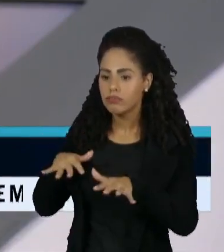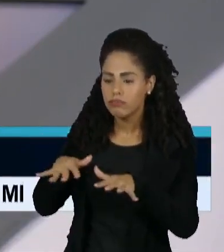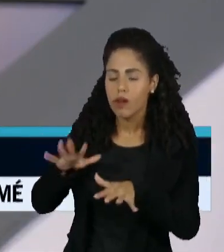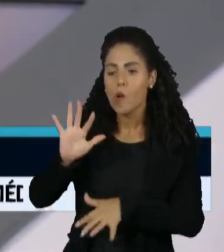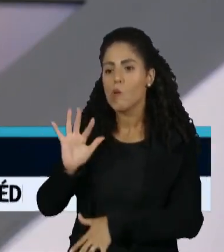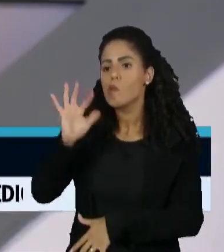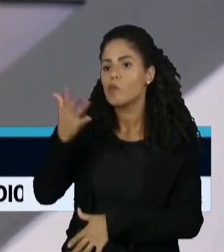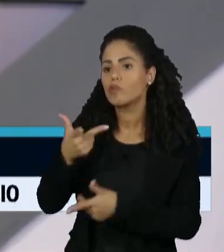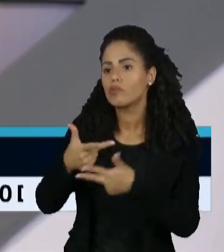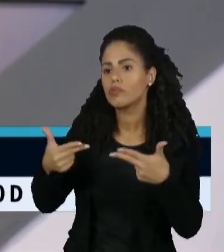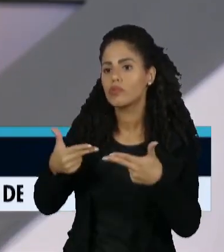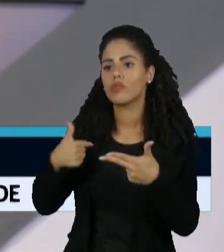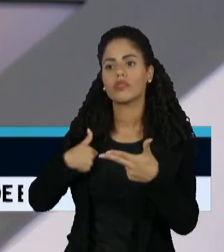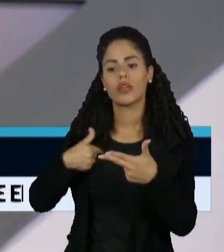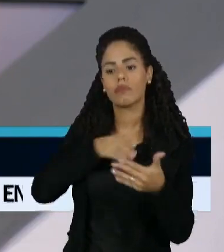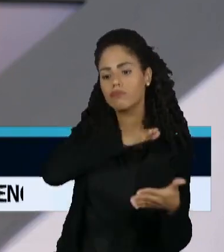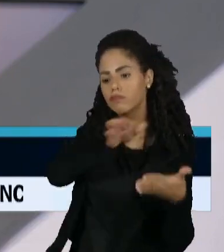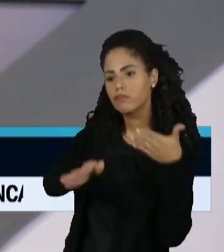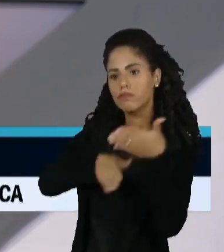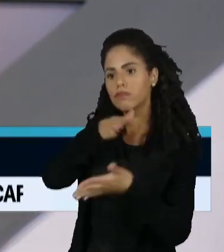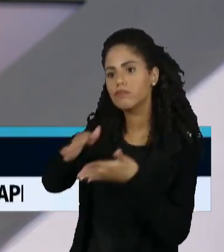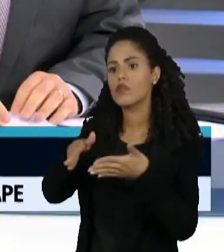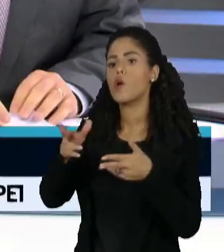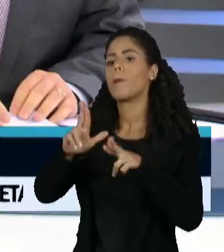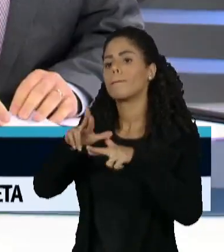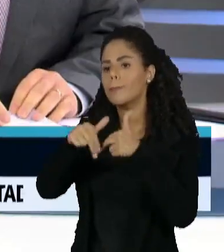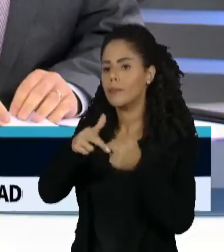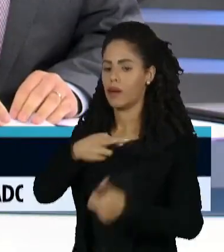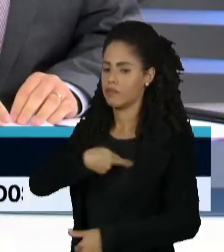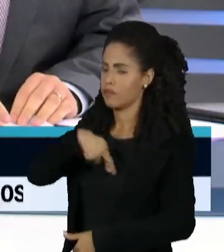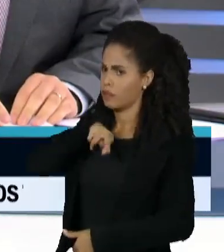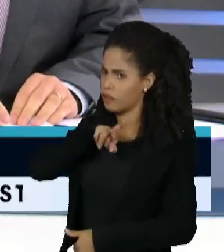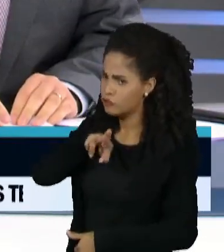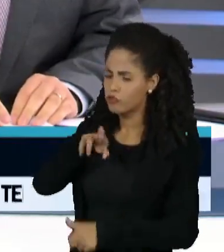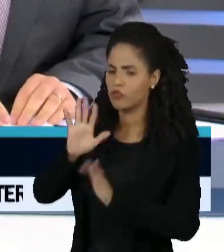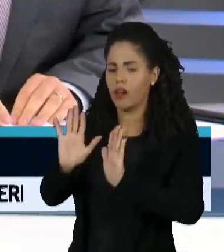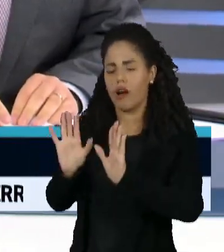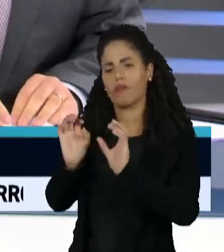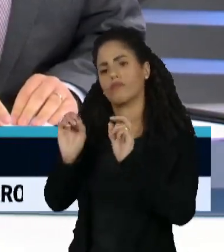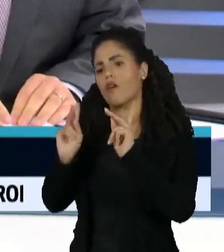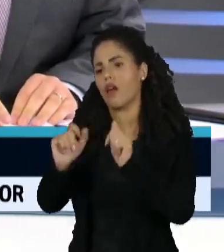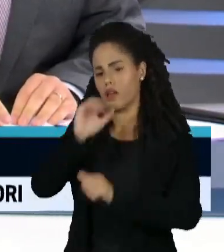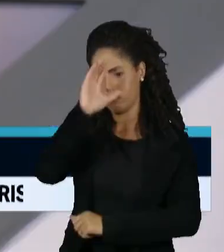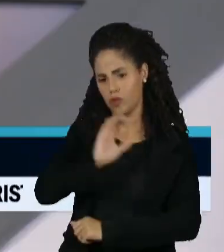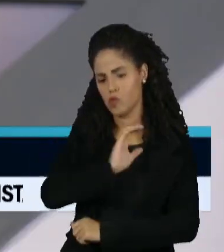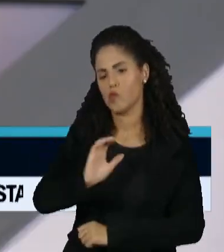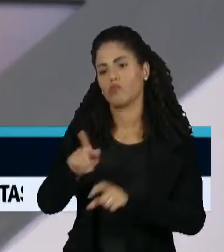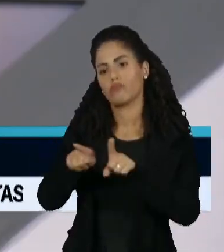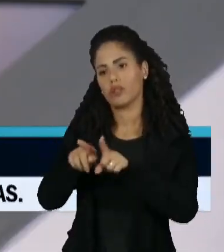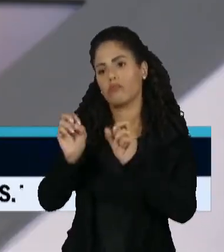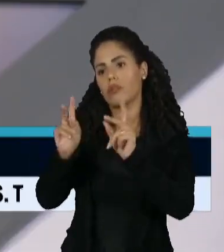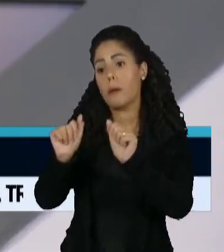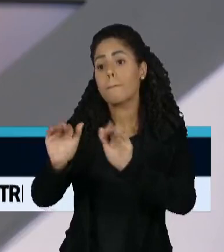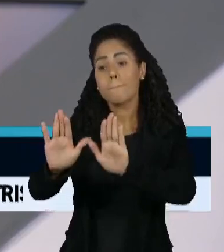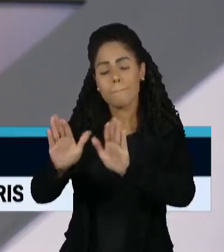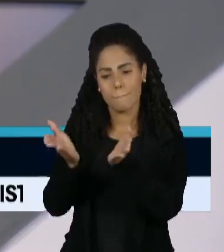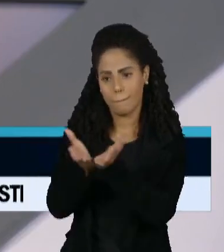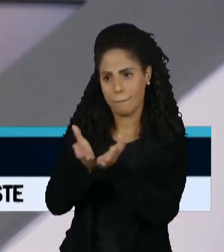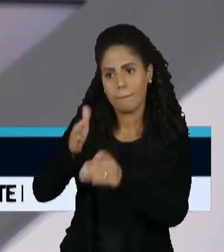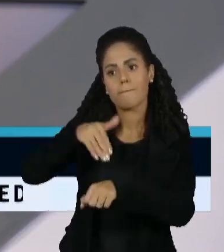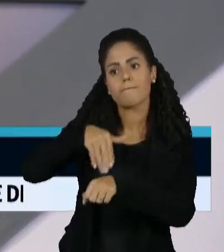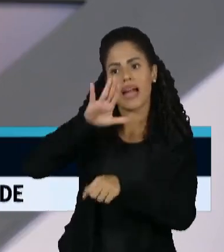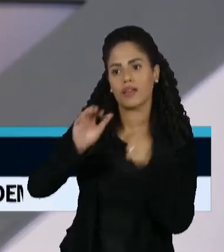frequência para lá e por razões religiosas. E católicos também, mas mais evangélicos. Sim.